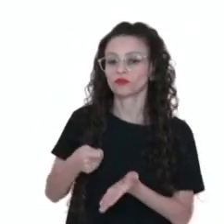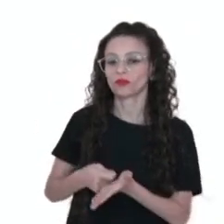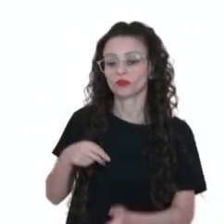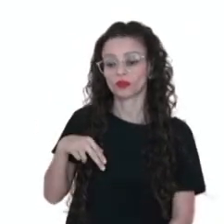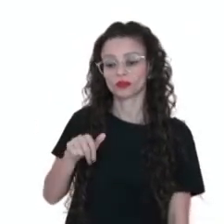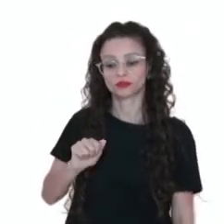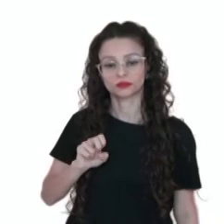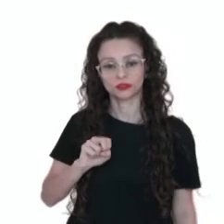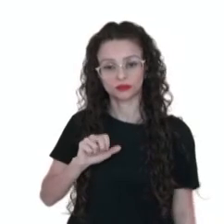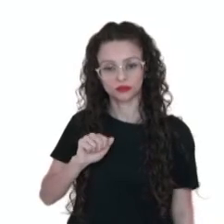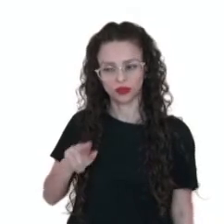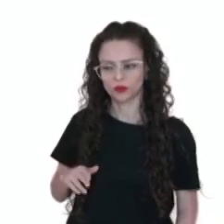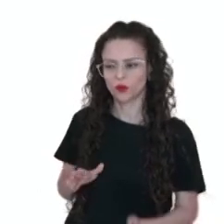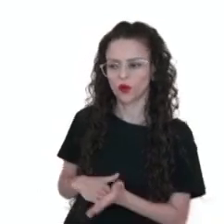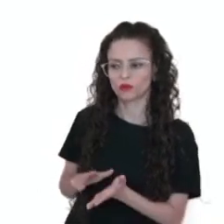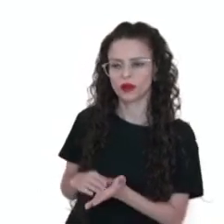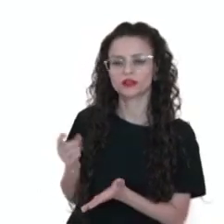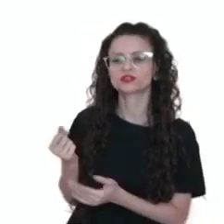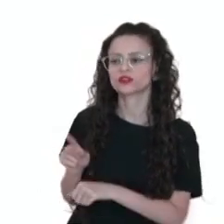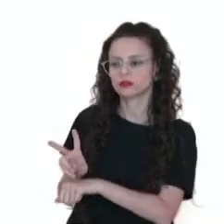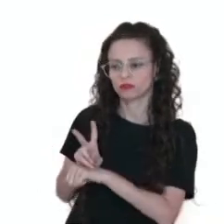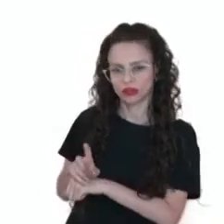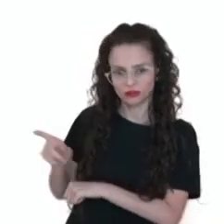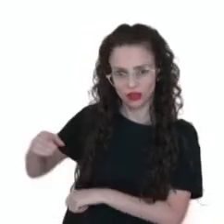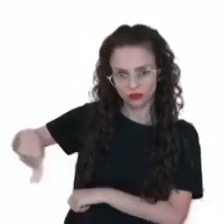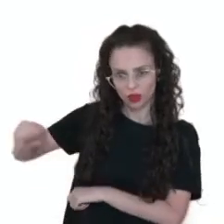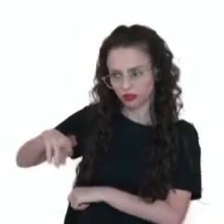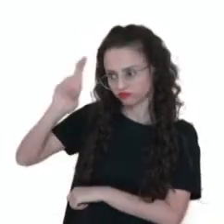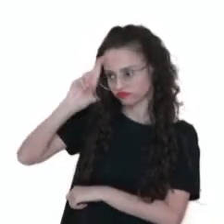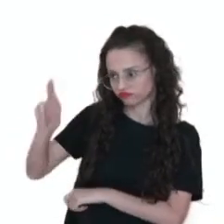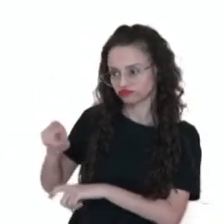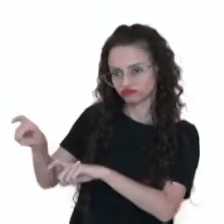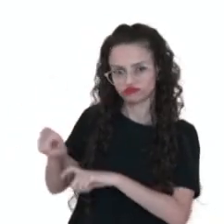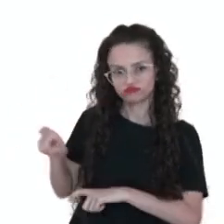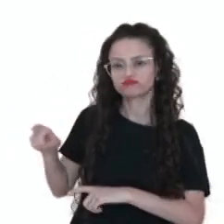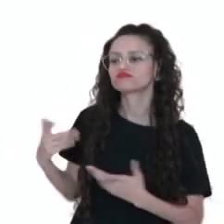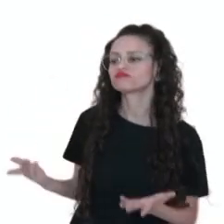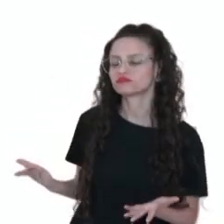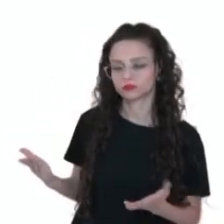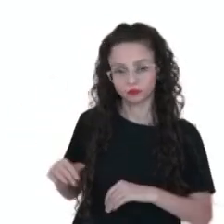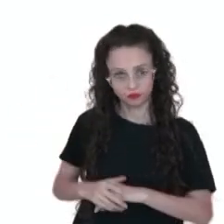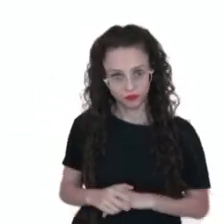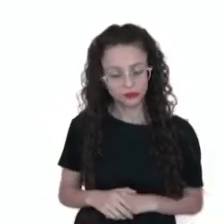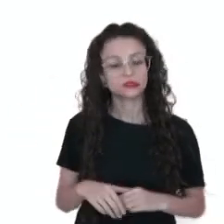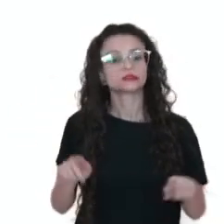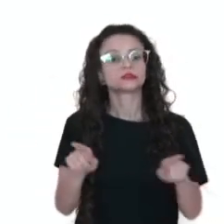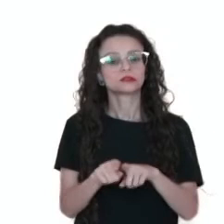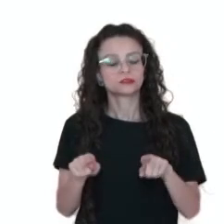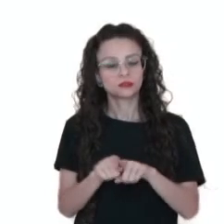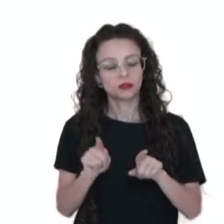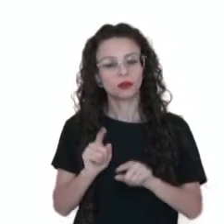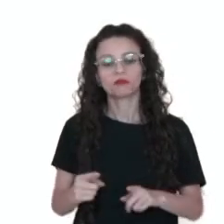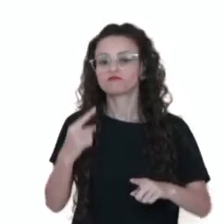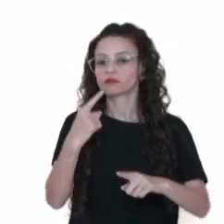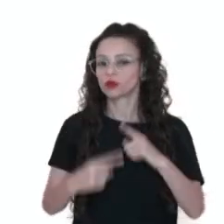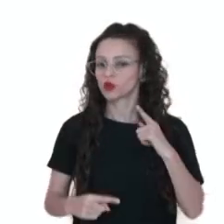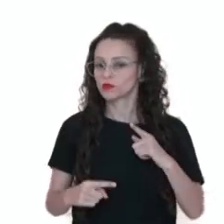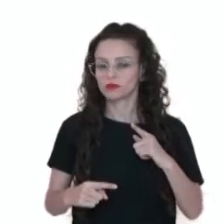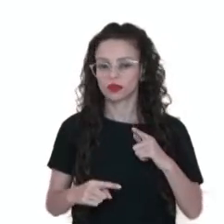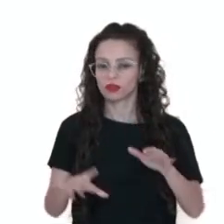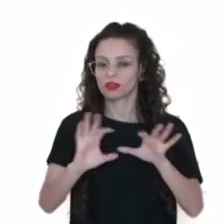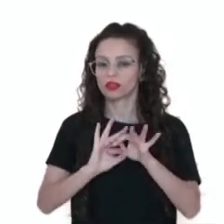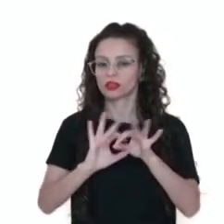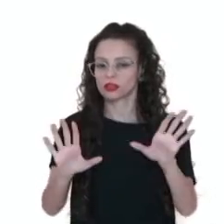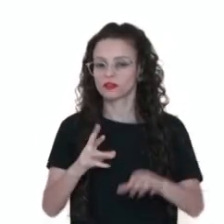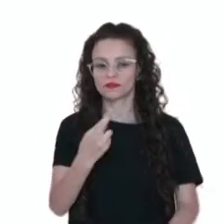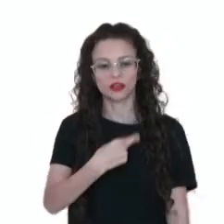dinheiro emprestado aos senhores de engenho e restringisse o crédito dado a eles, além de proibir a livre